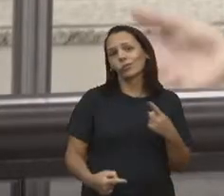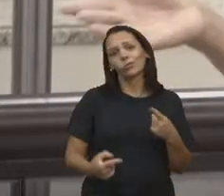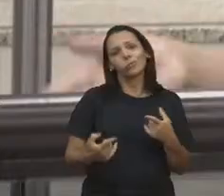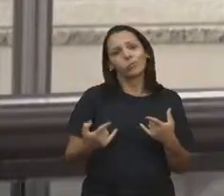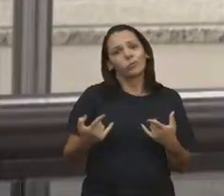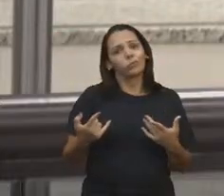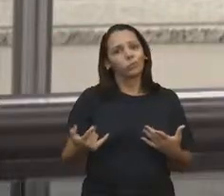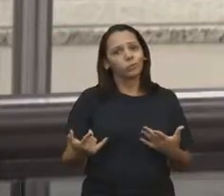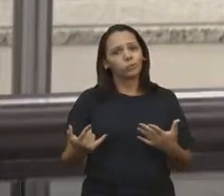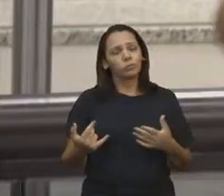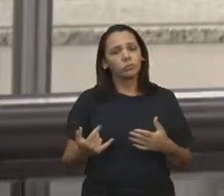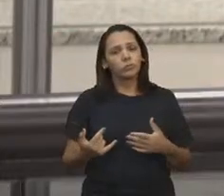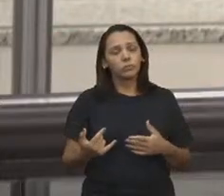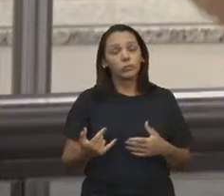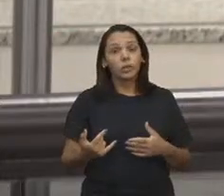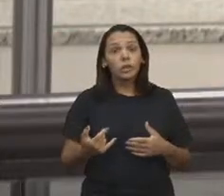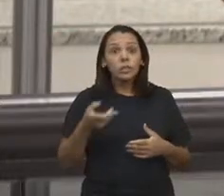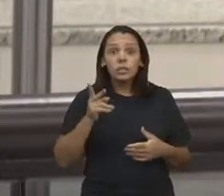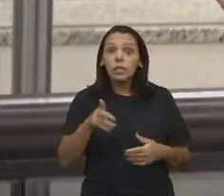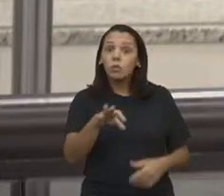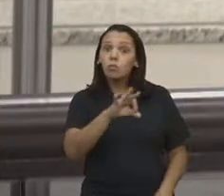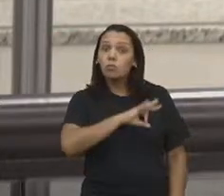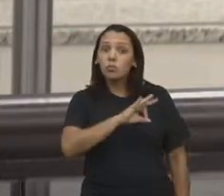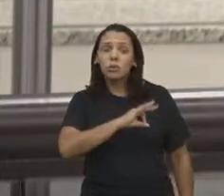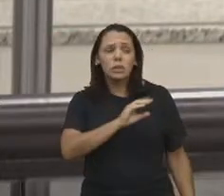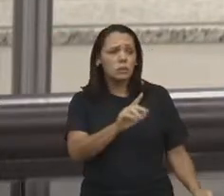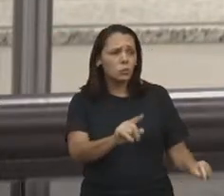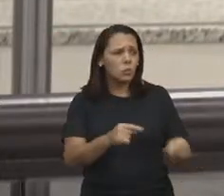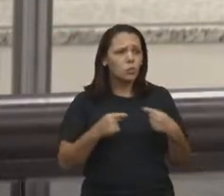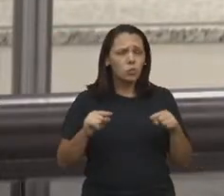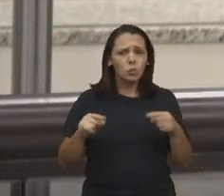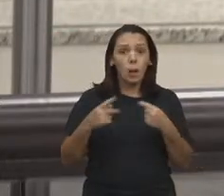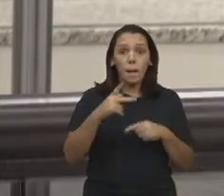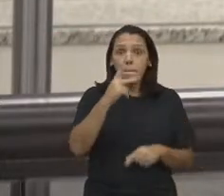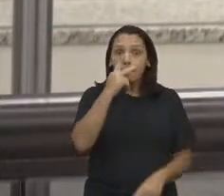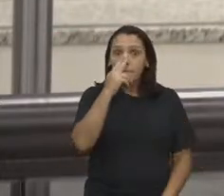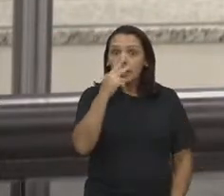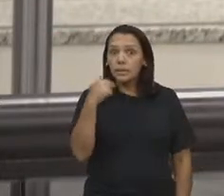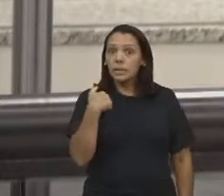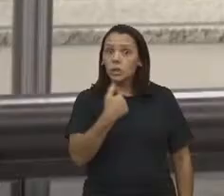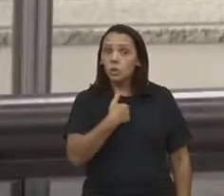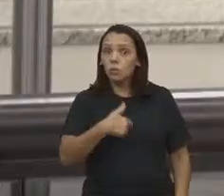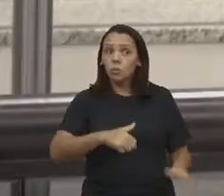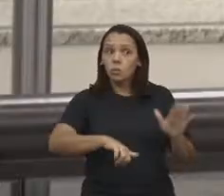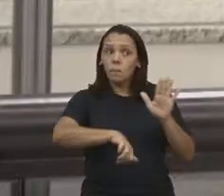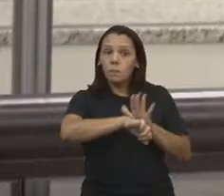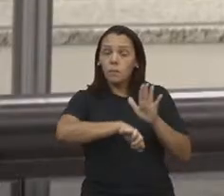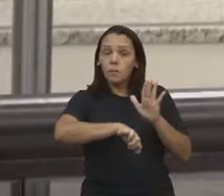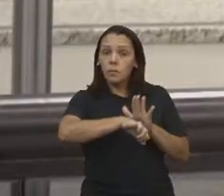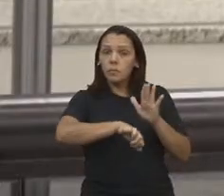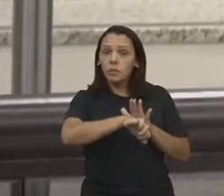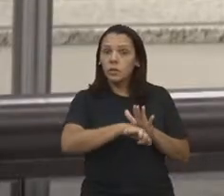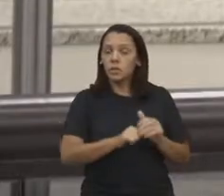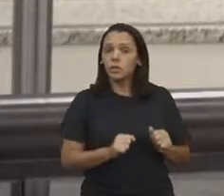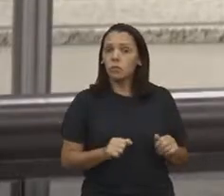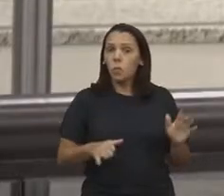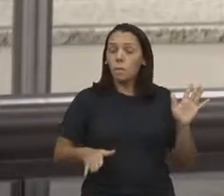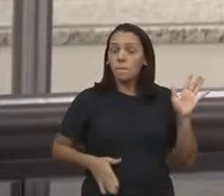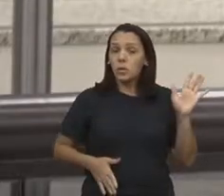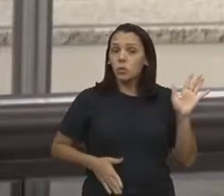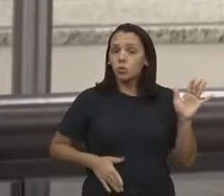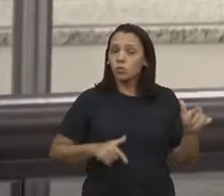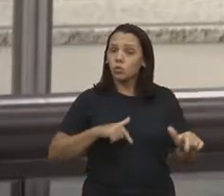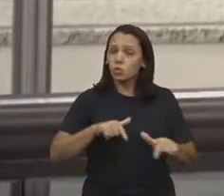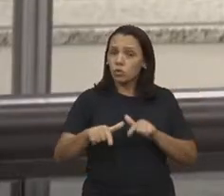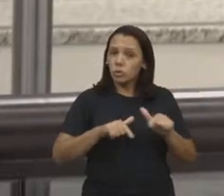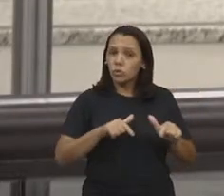polícia está atrás, guarda municipal, como o Kleber falou, parece bandido trabalhando na cidade. É guarda municipal, eles estão fazendo,